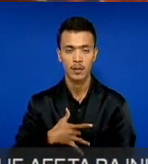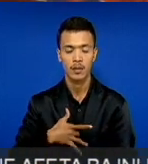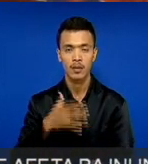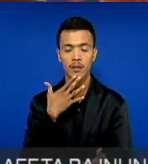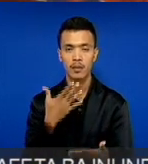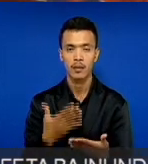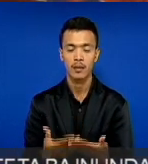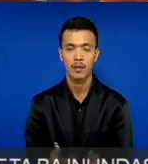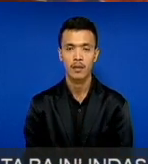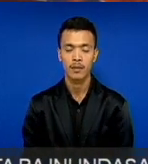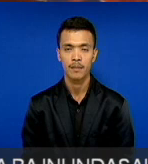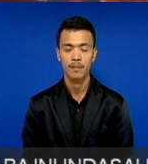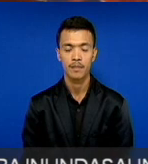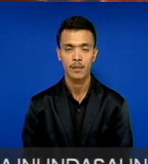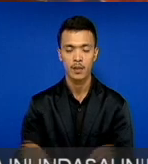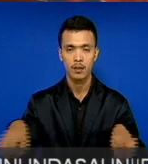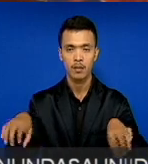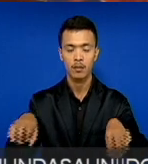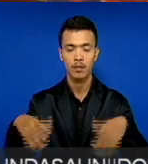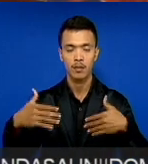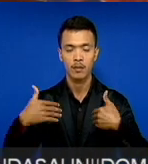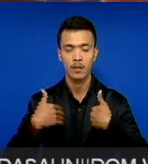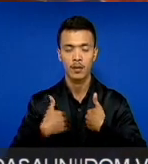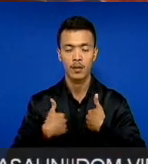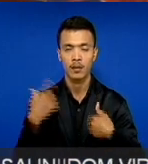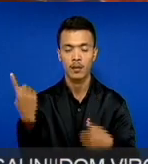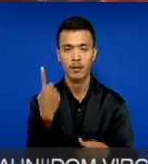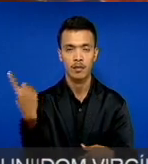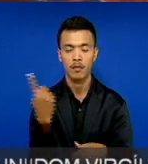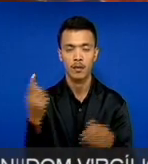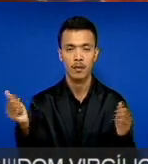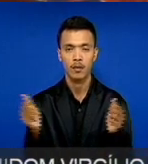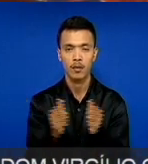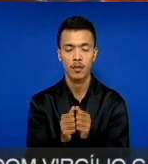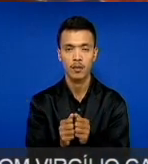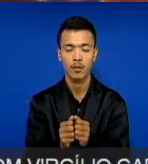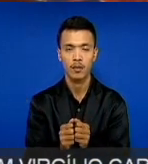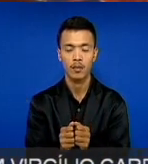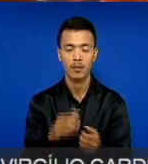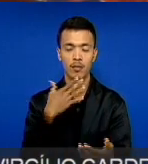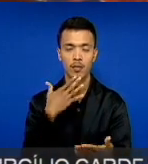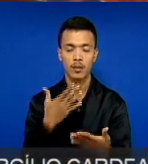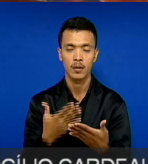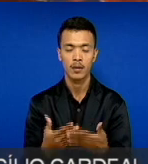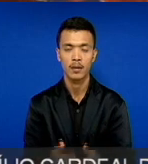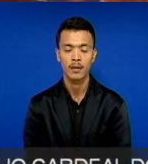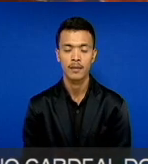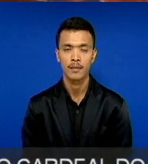Comissão Nacional, serviço, né, a comissar, na Fati, imparcialidade, neutral, a